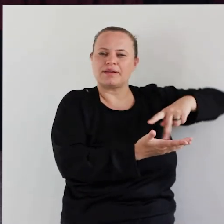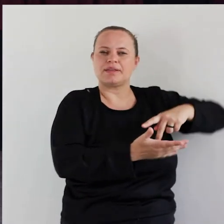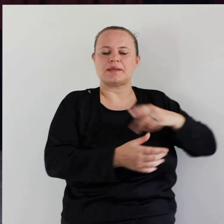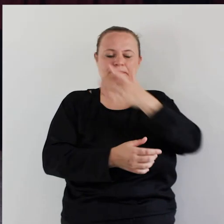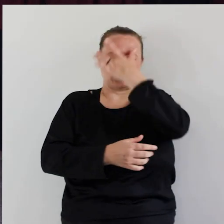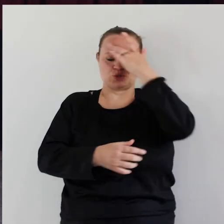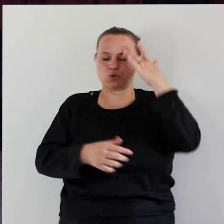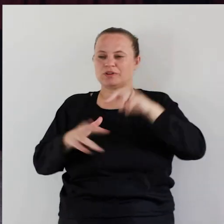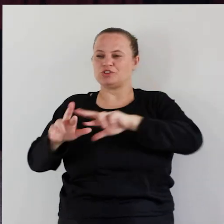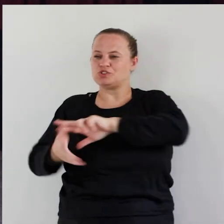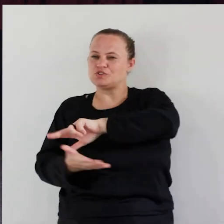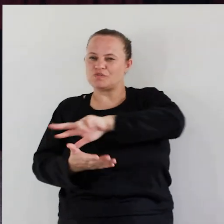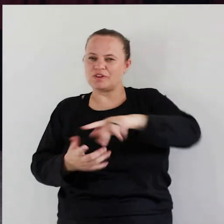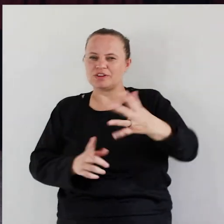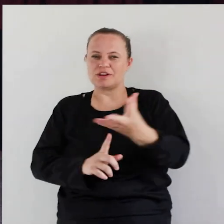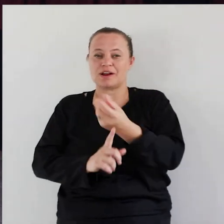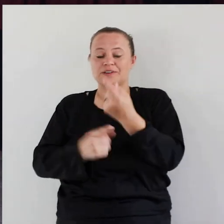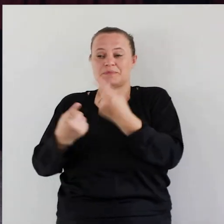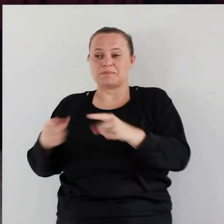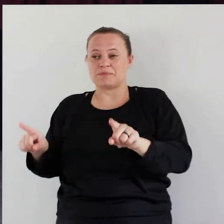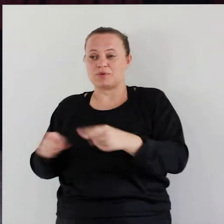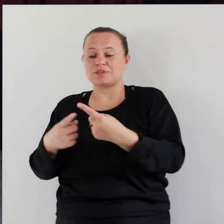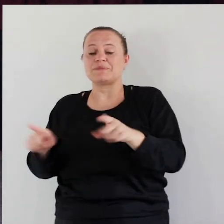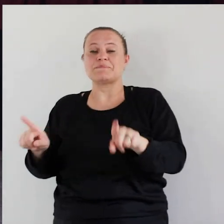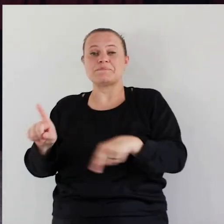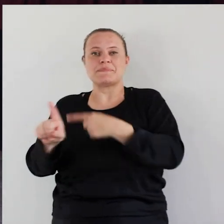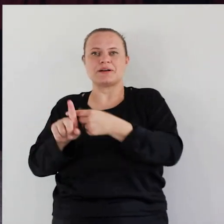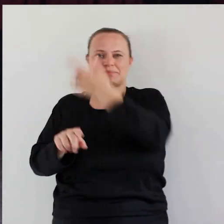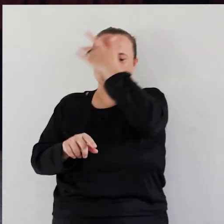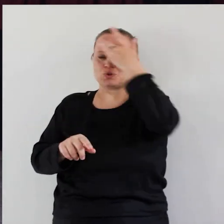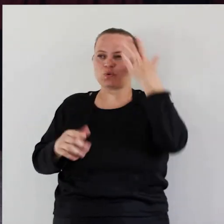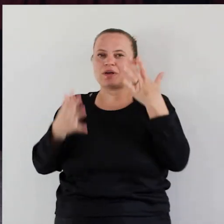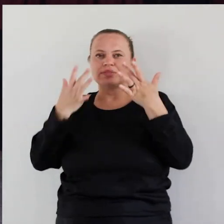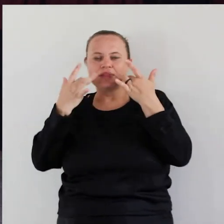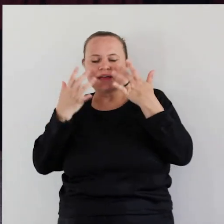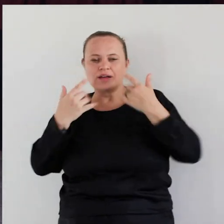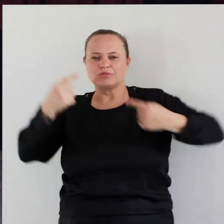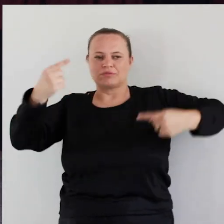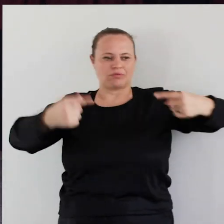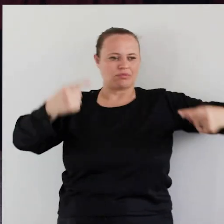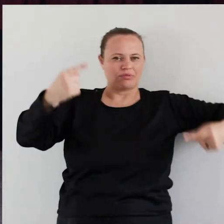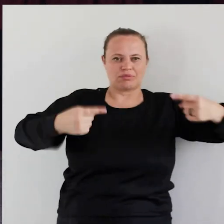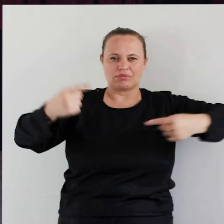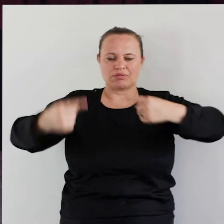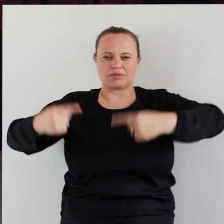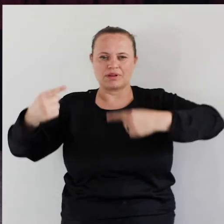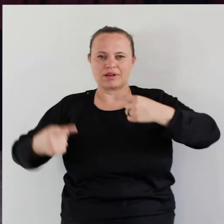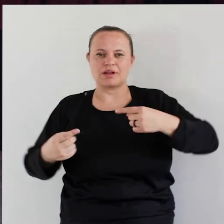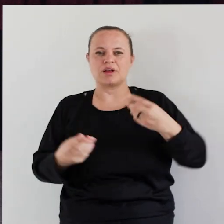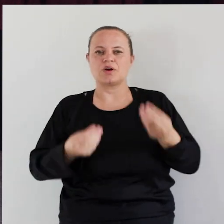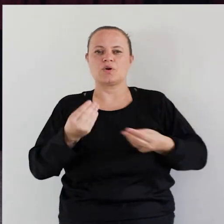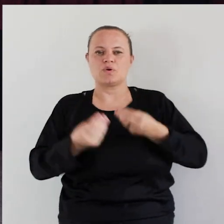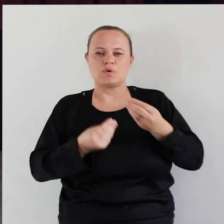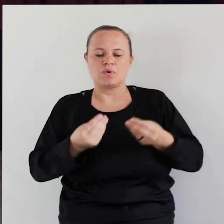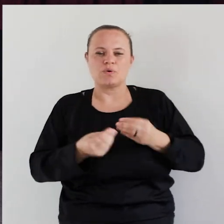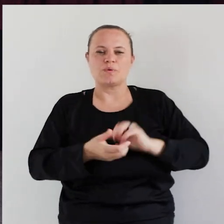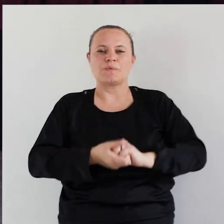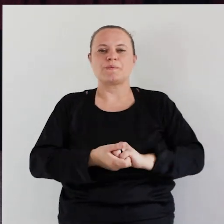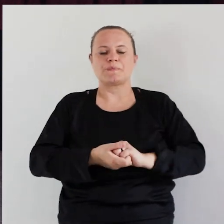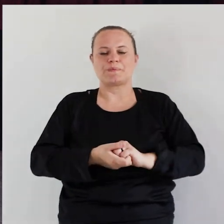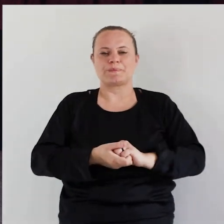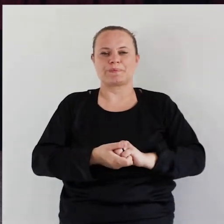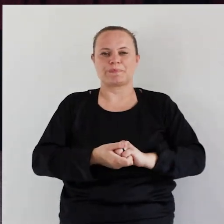vai discutir com uma bailarina, um artista múltiplo, um músico e um artista de